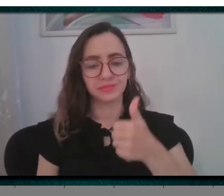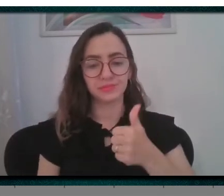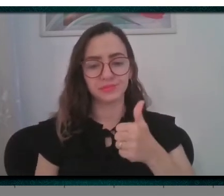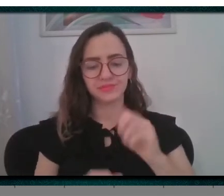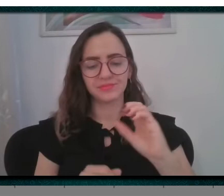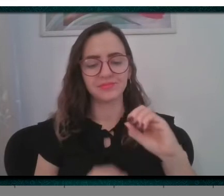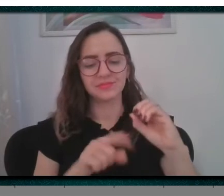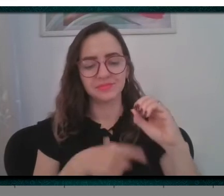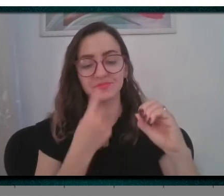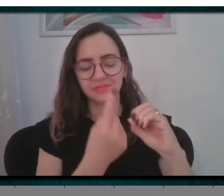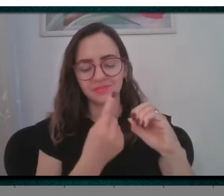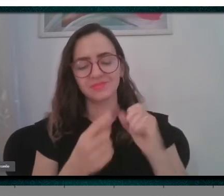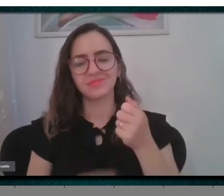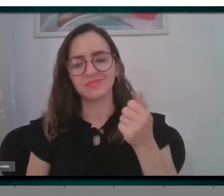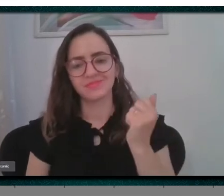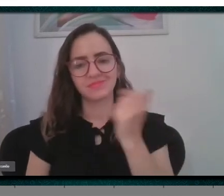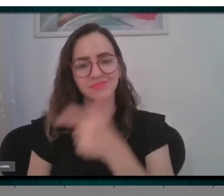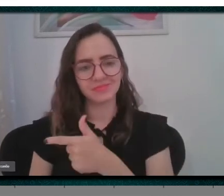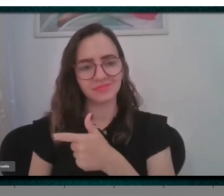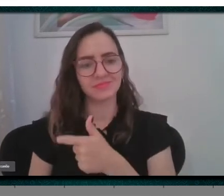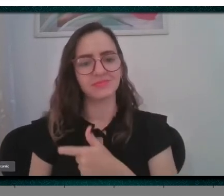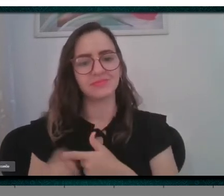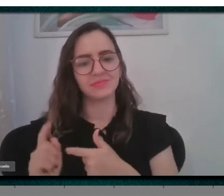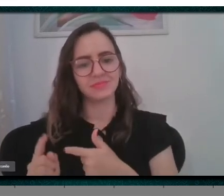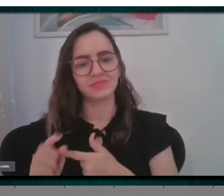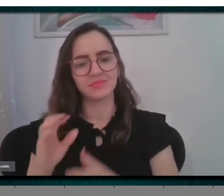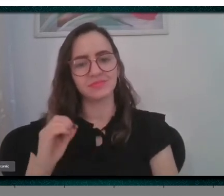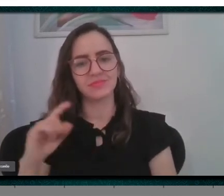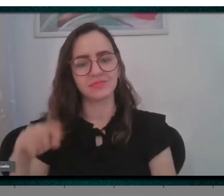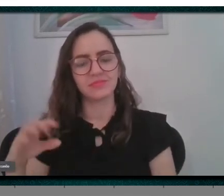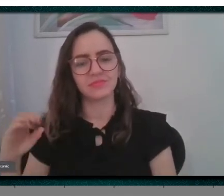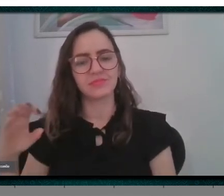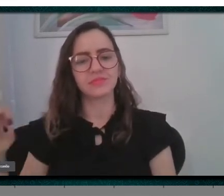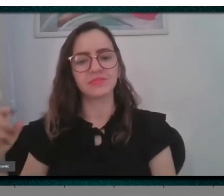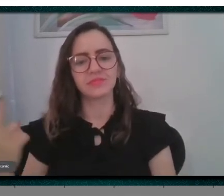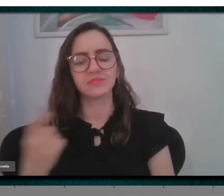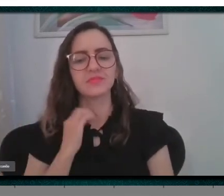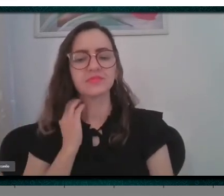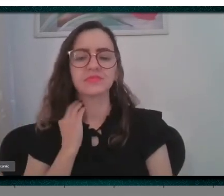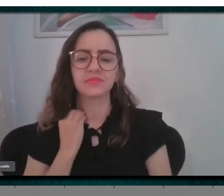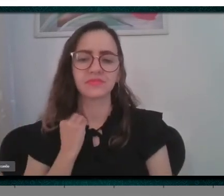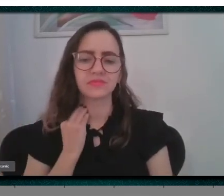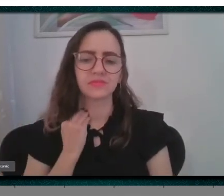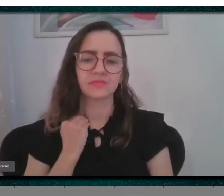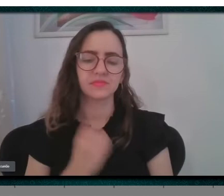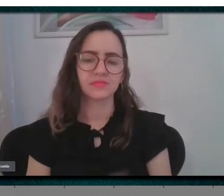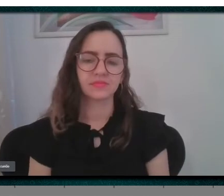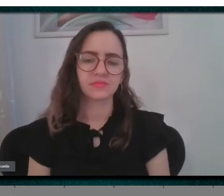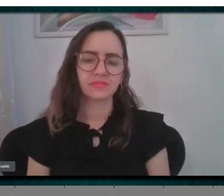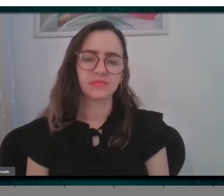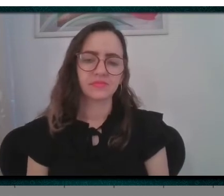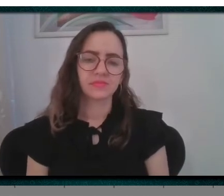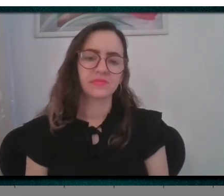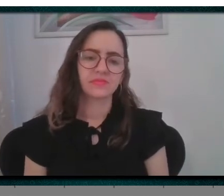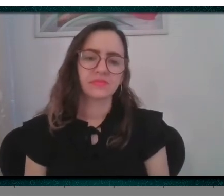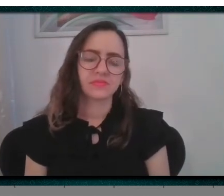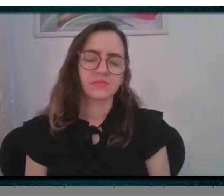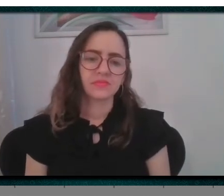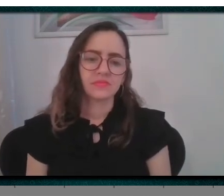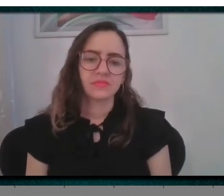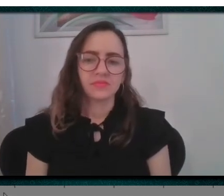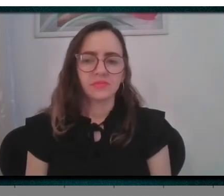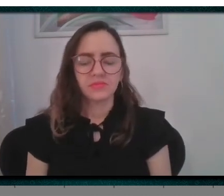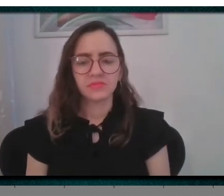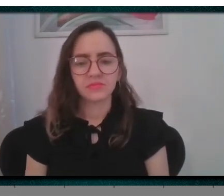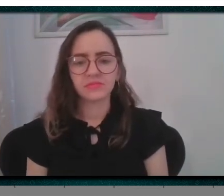é 0,13 zeros e 1. Por isso que você pode ver que esse aqui número é muito maior. Então, a gente tem